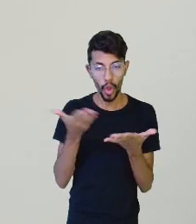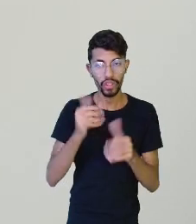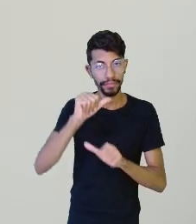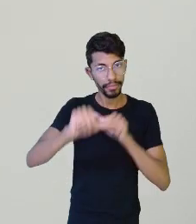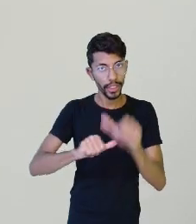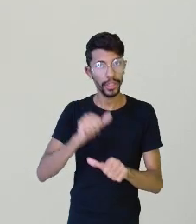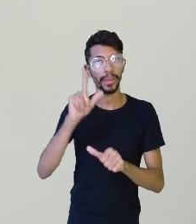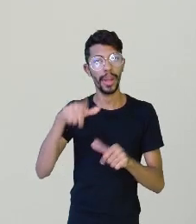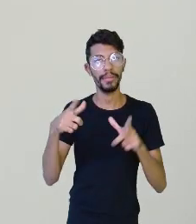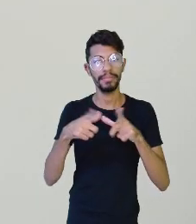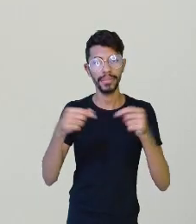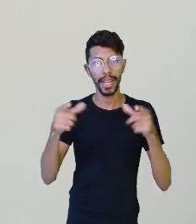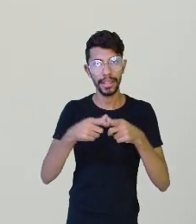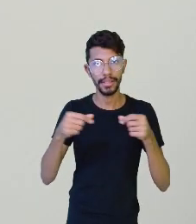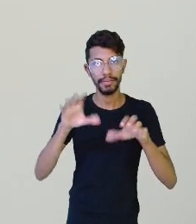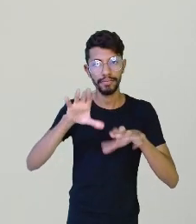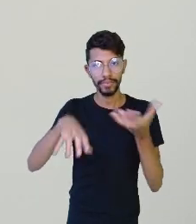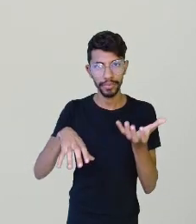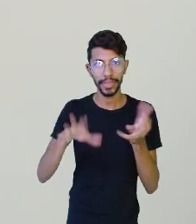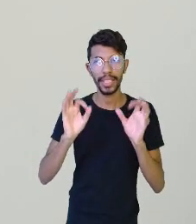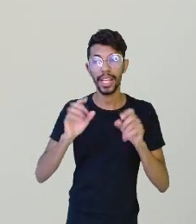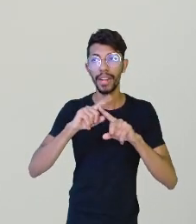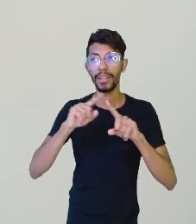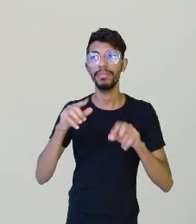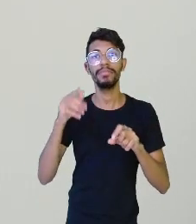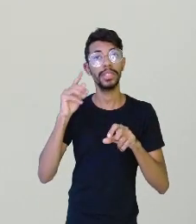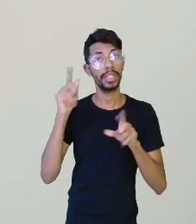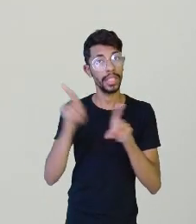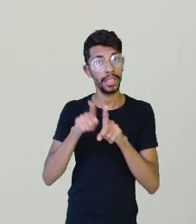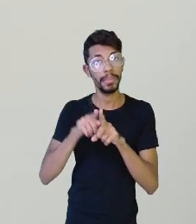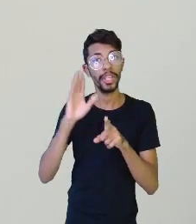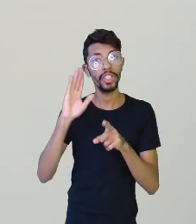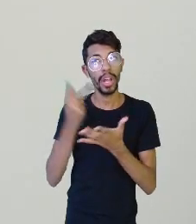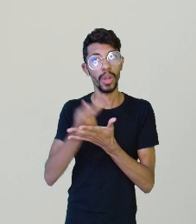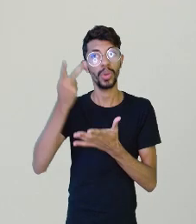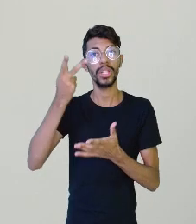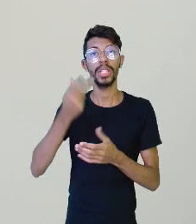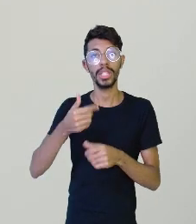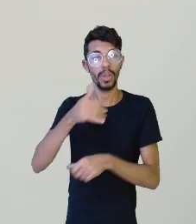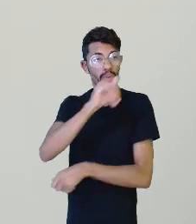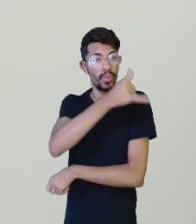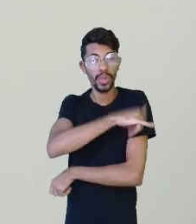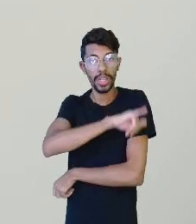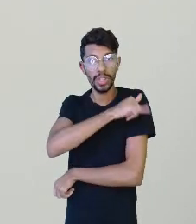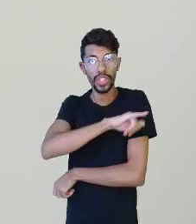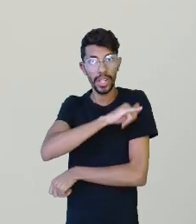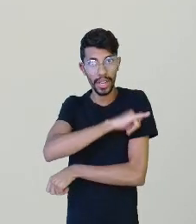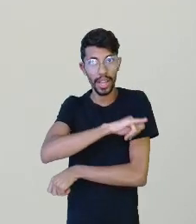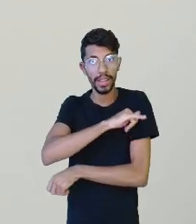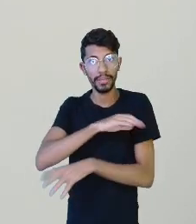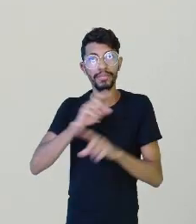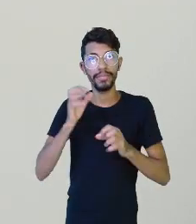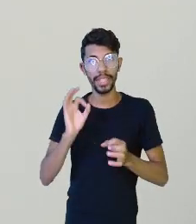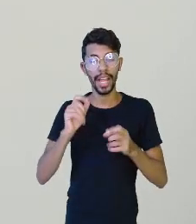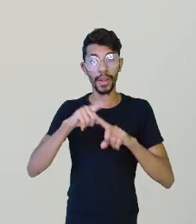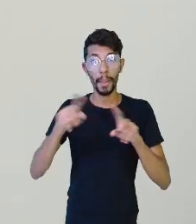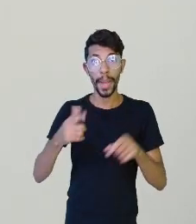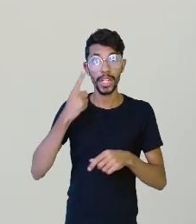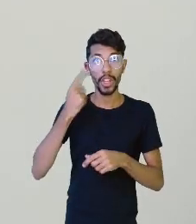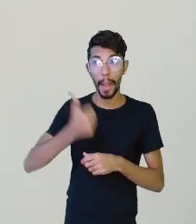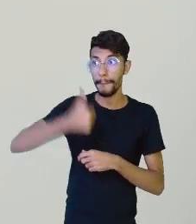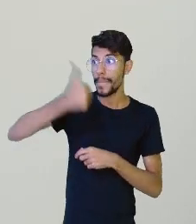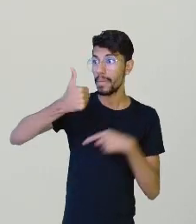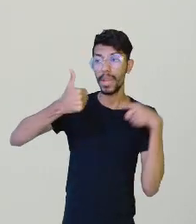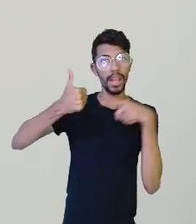foi também a cidade do Rio de Janeiro, mas a primeira capital do Brasil foi a cidade de Salvador.